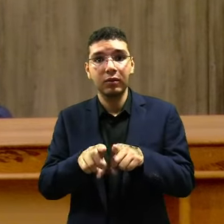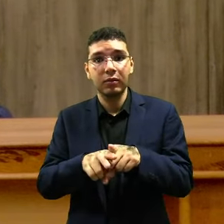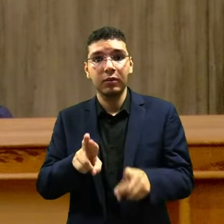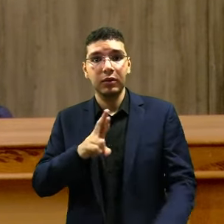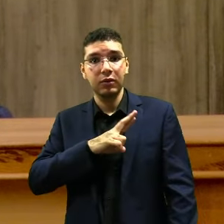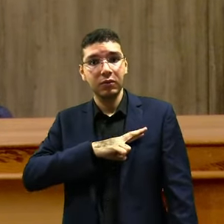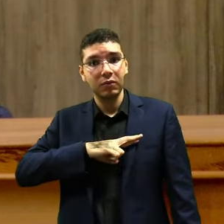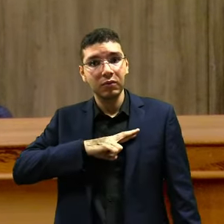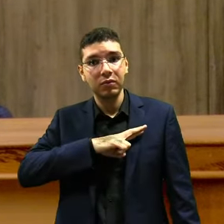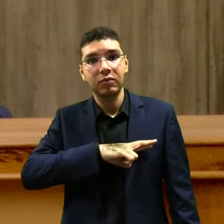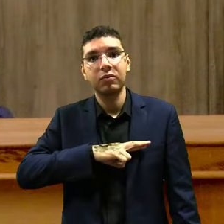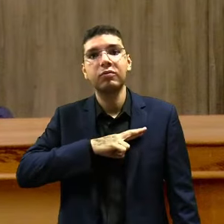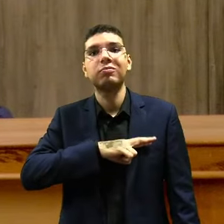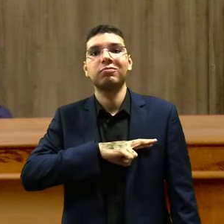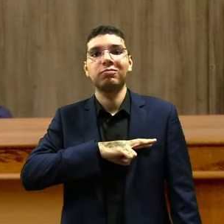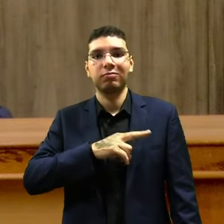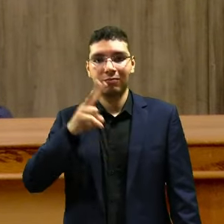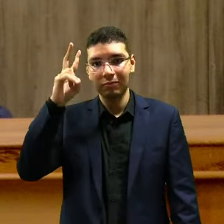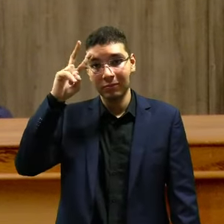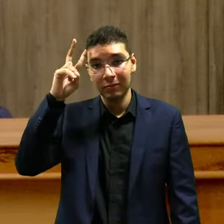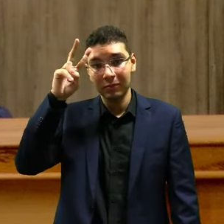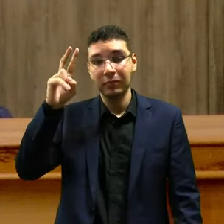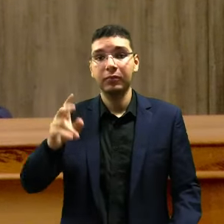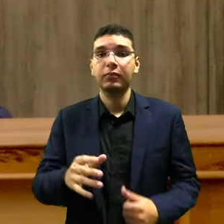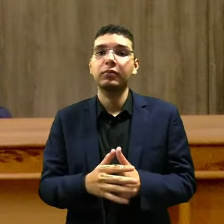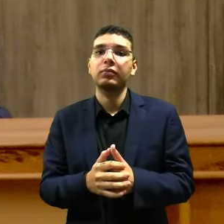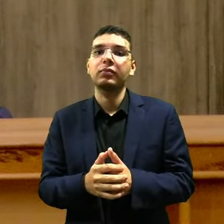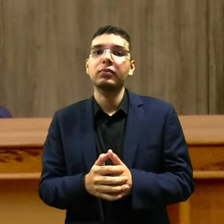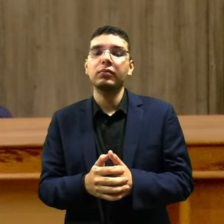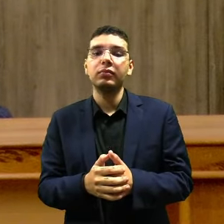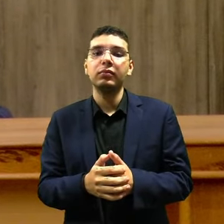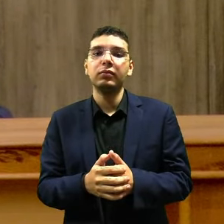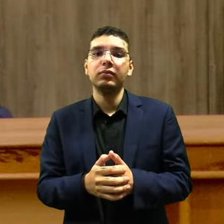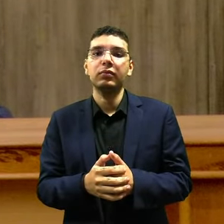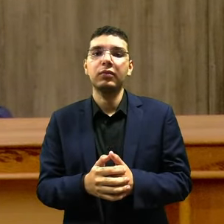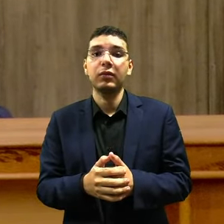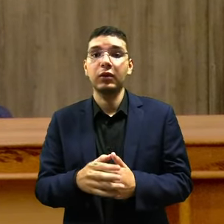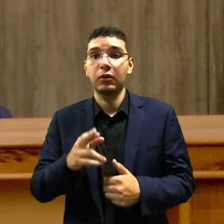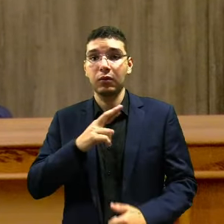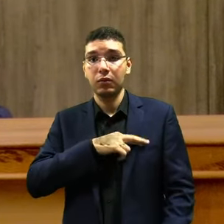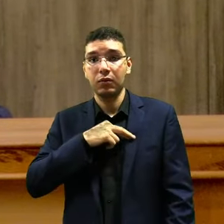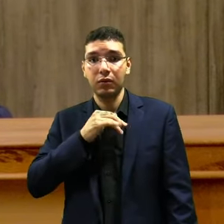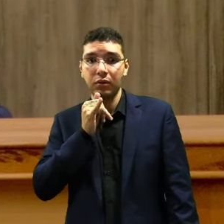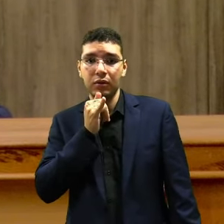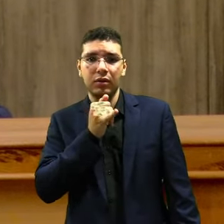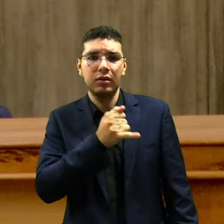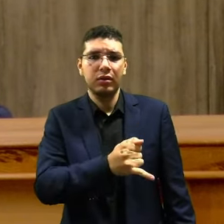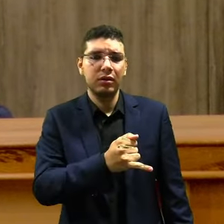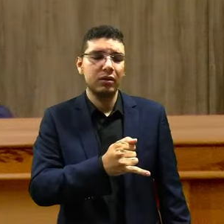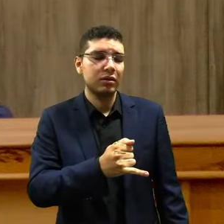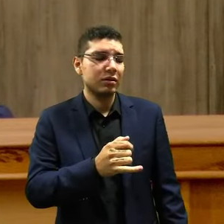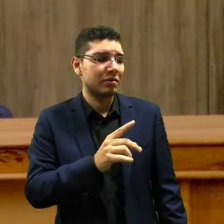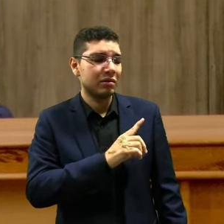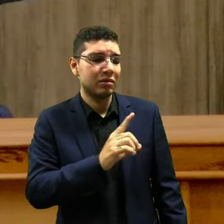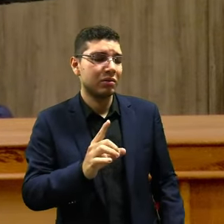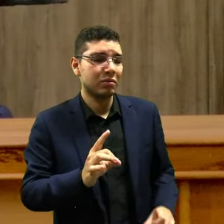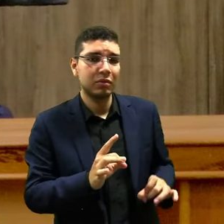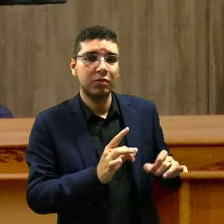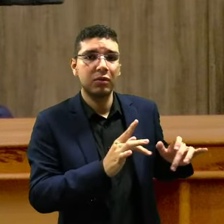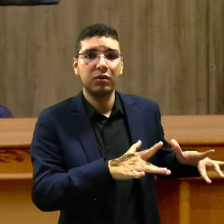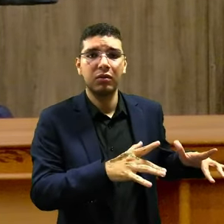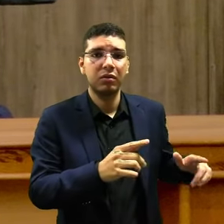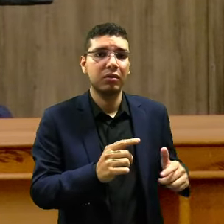mãe de vocês Aí uma olhou para ela disse tu não me manda embora não que eu não vou não ele disse vai pra tua casa a tua outra